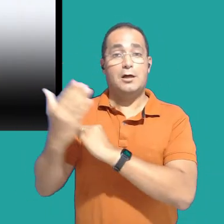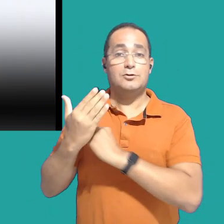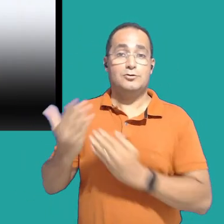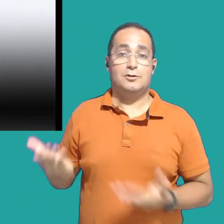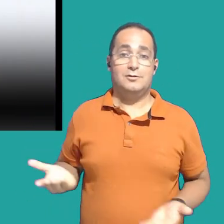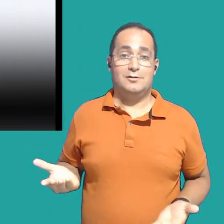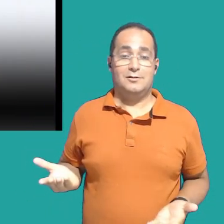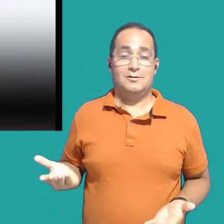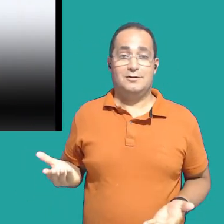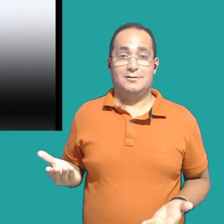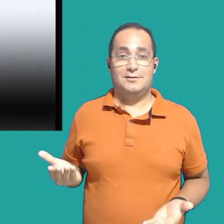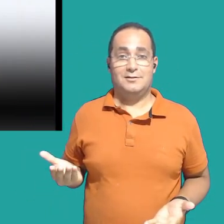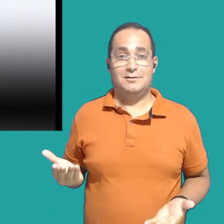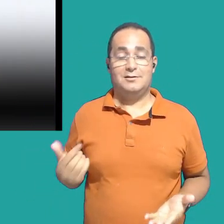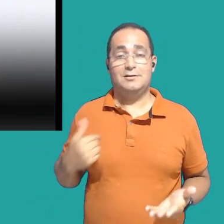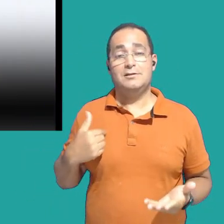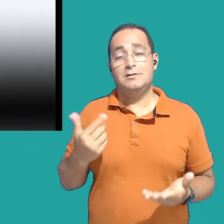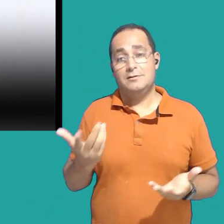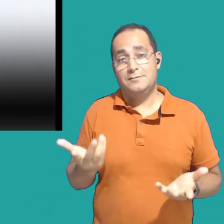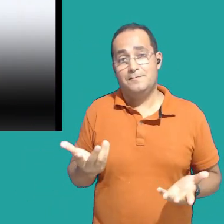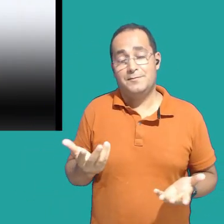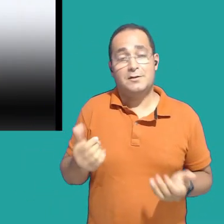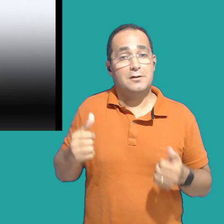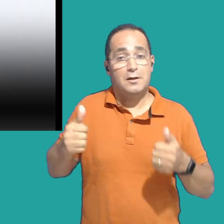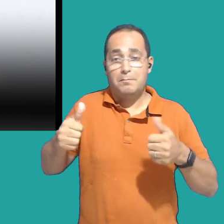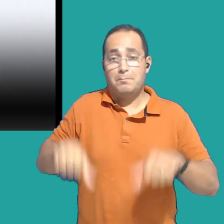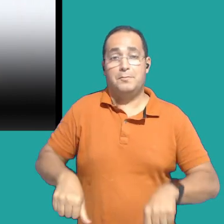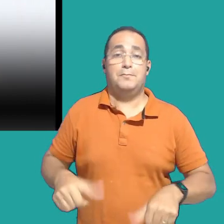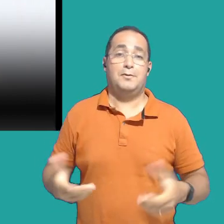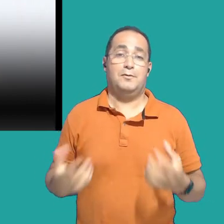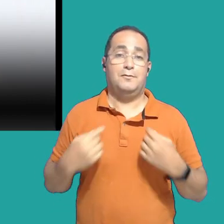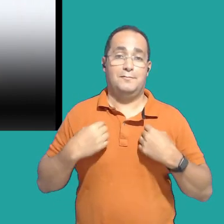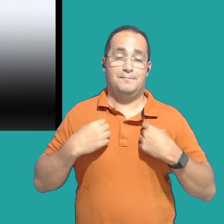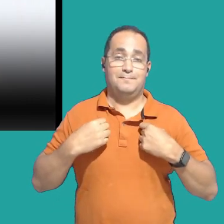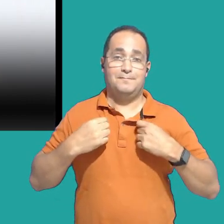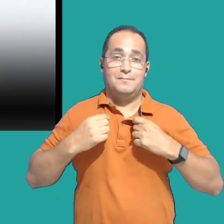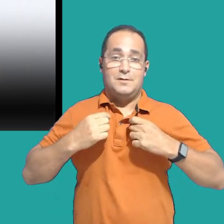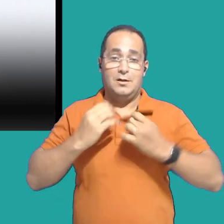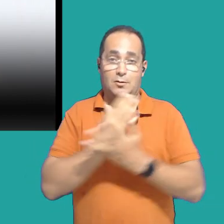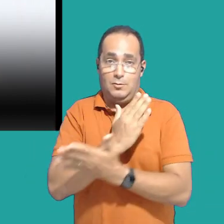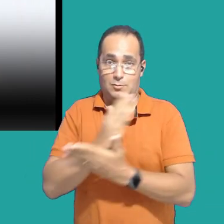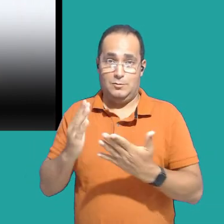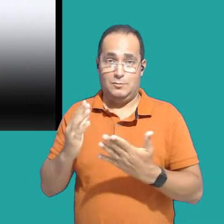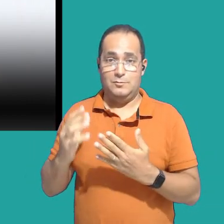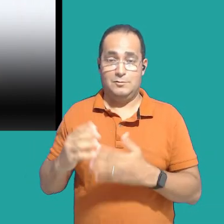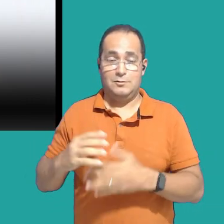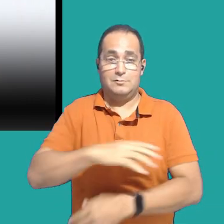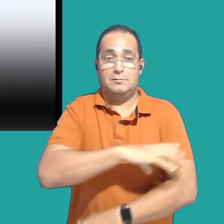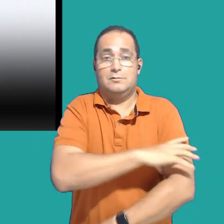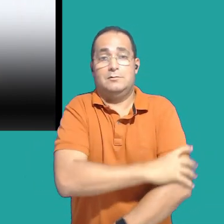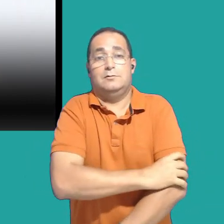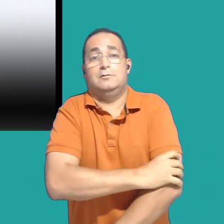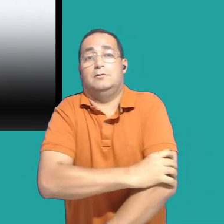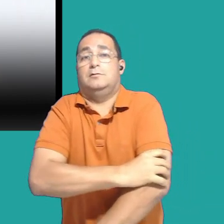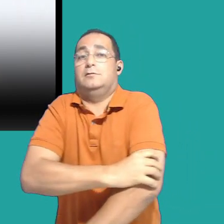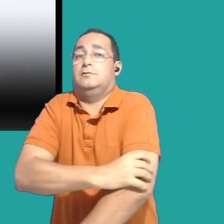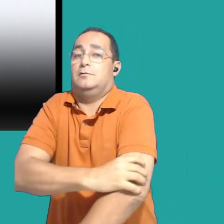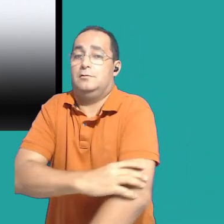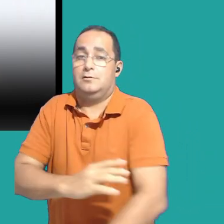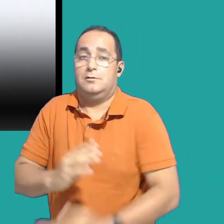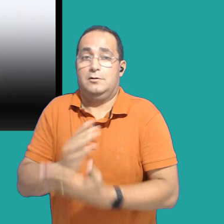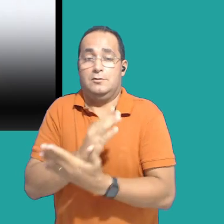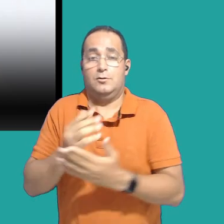ia ajudar e, enfim, acabava realmente piorando as coisas. Tem gente que me